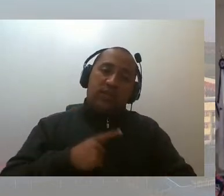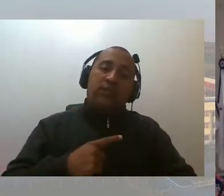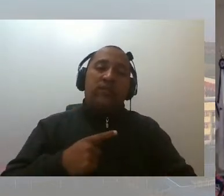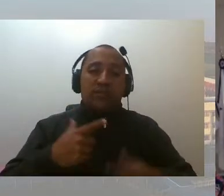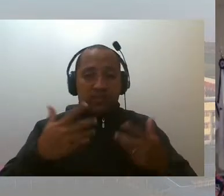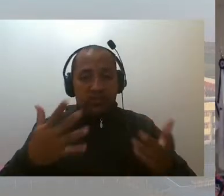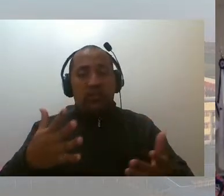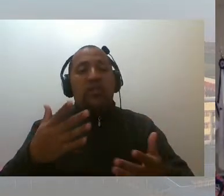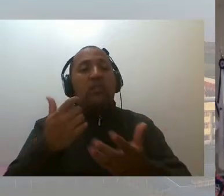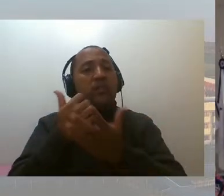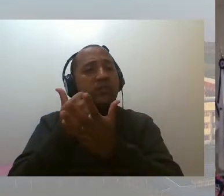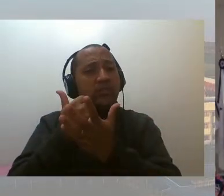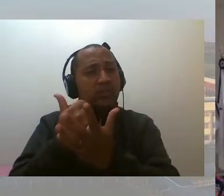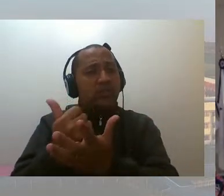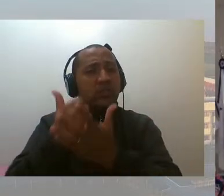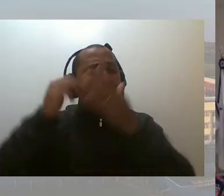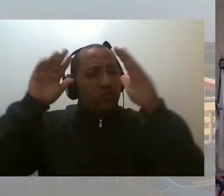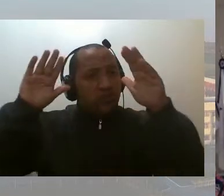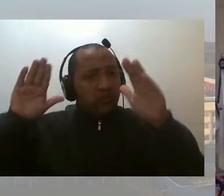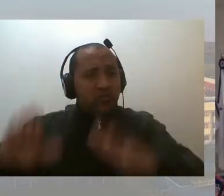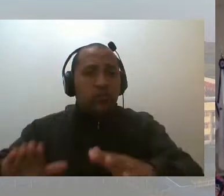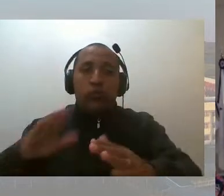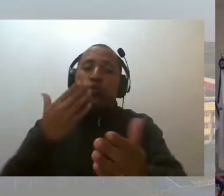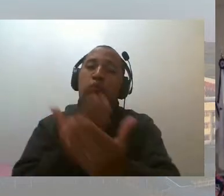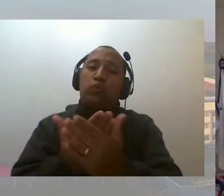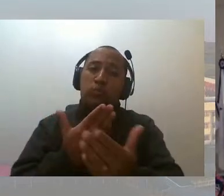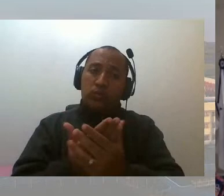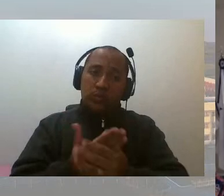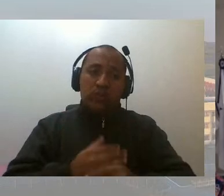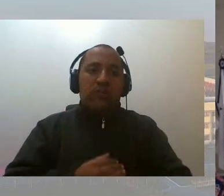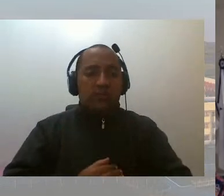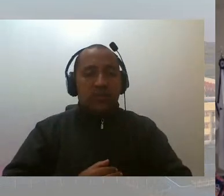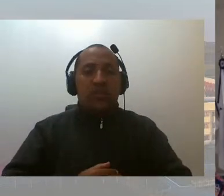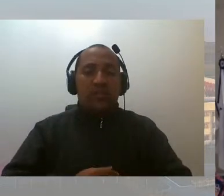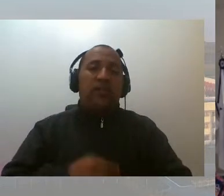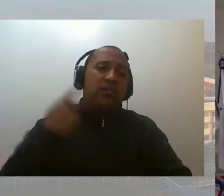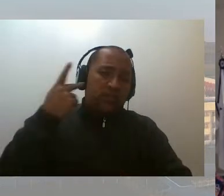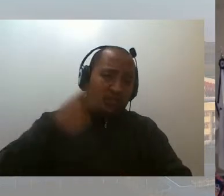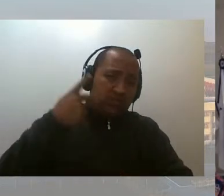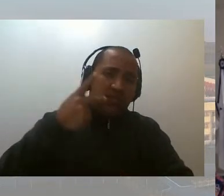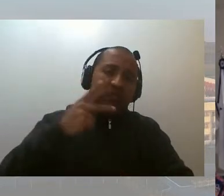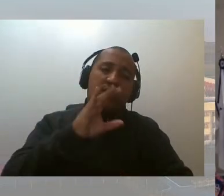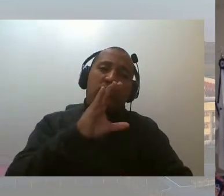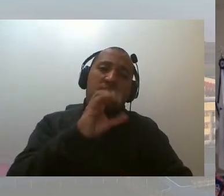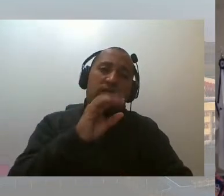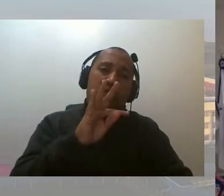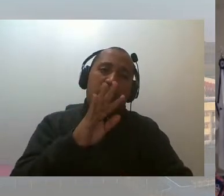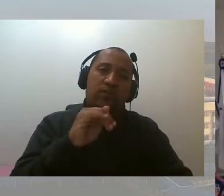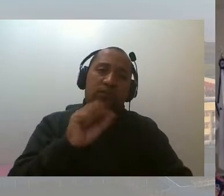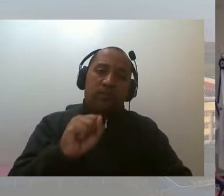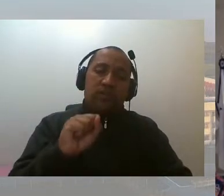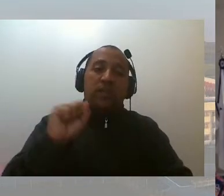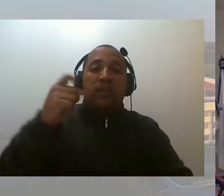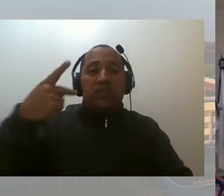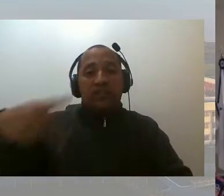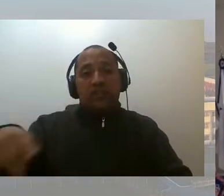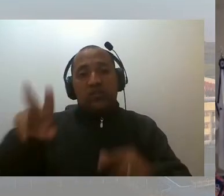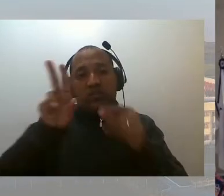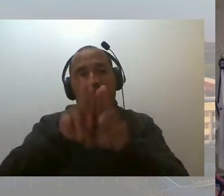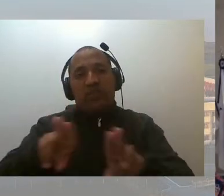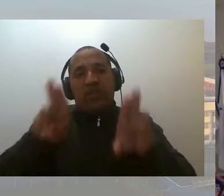para garantir a permanência dos estudantes contemplados pelas políticas de cotas e suporte da Universidade Federal do